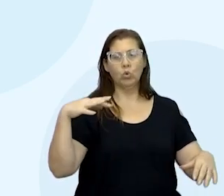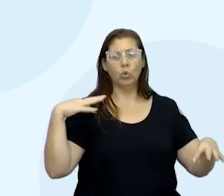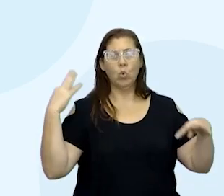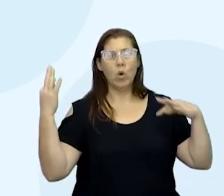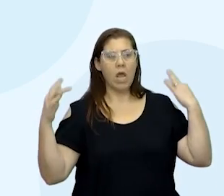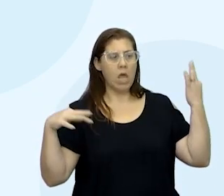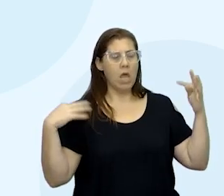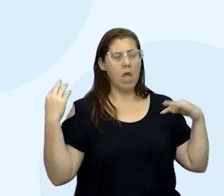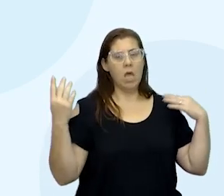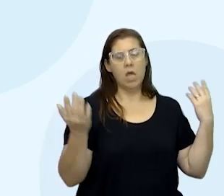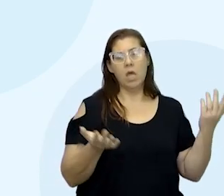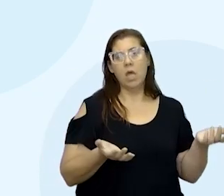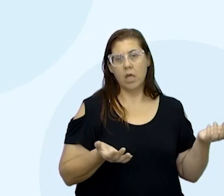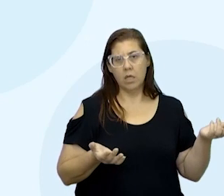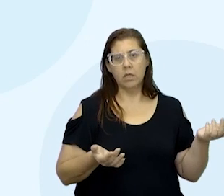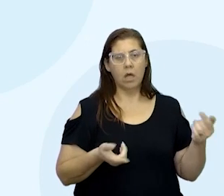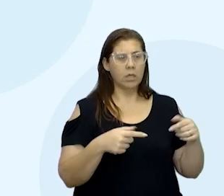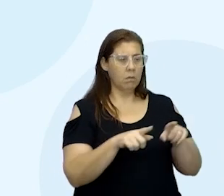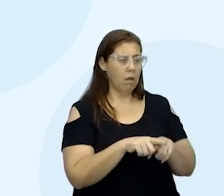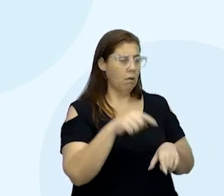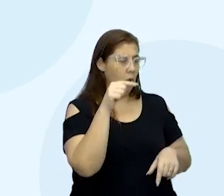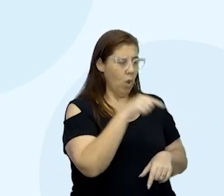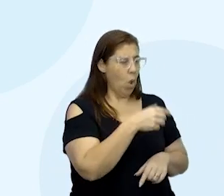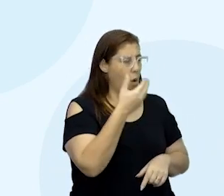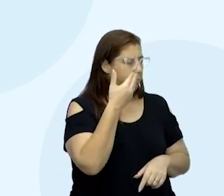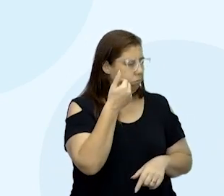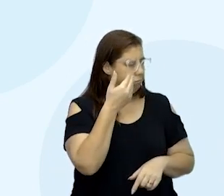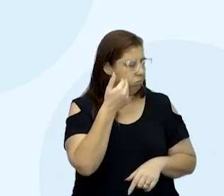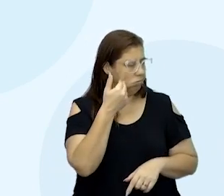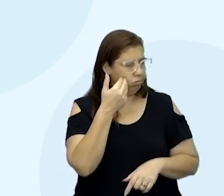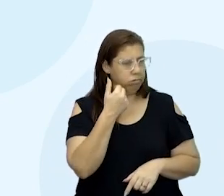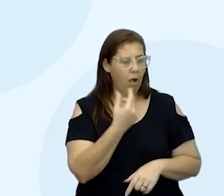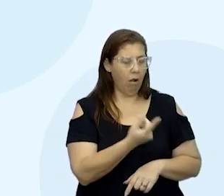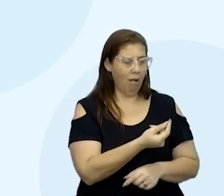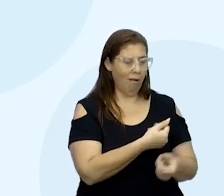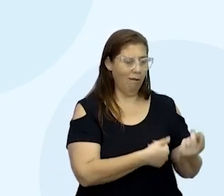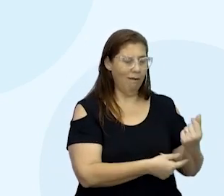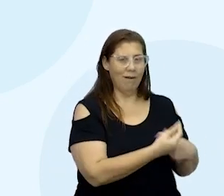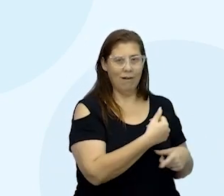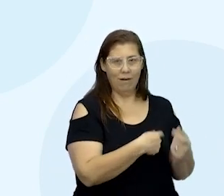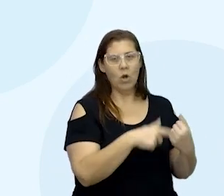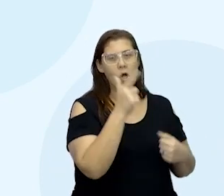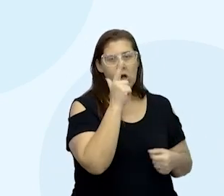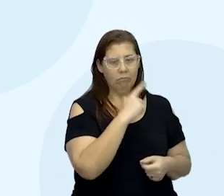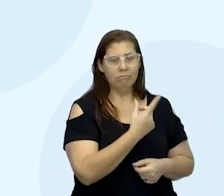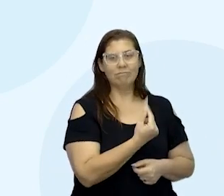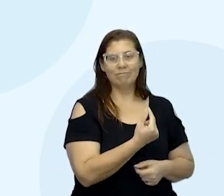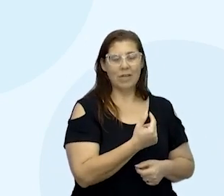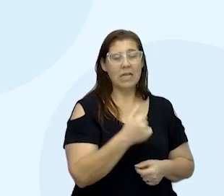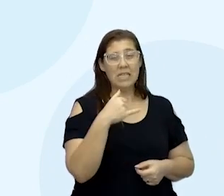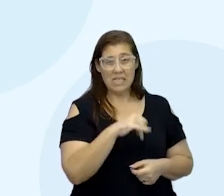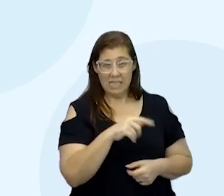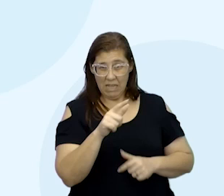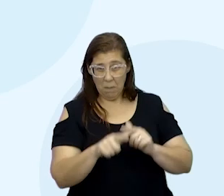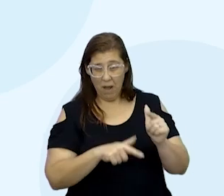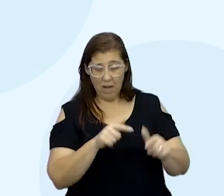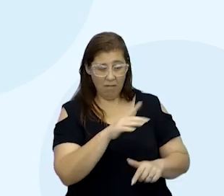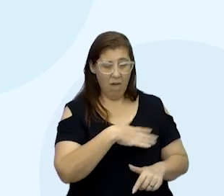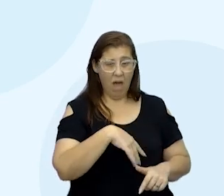portanto, né, explorar esse tipo de negócio pode gerar uma boa renda. Então, para quem trabalha com